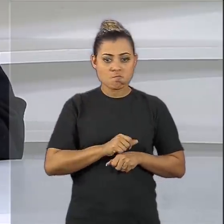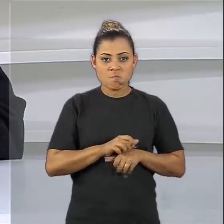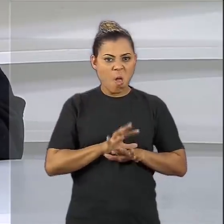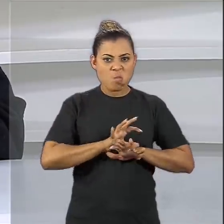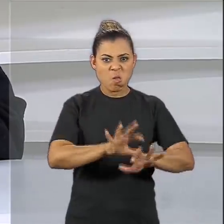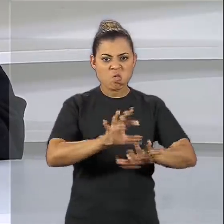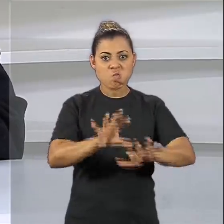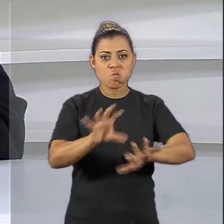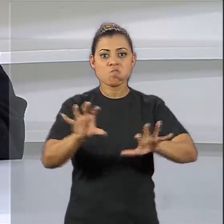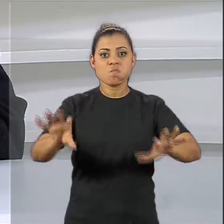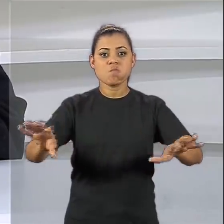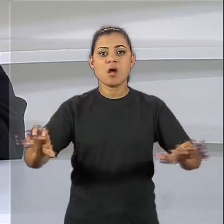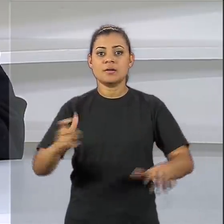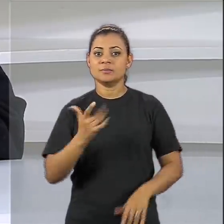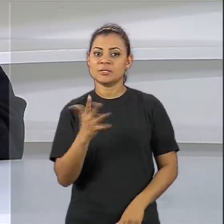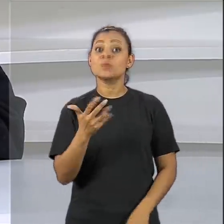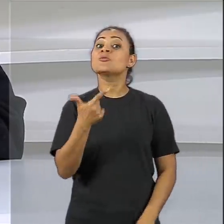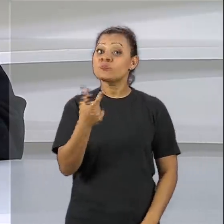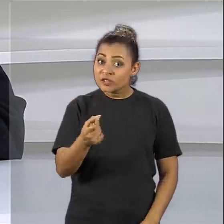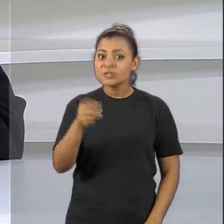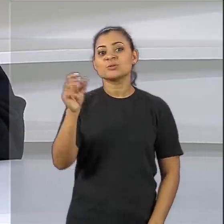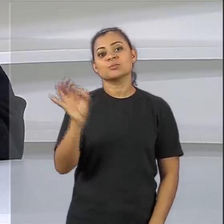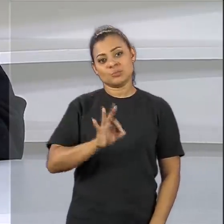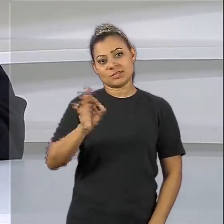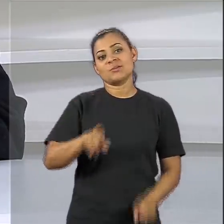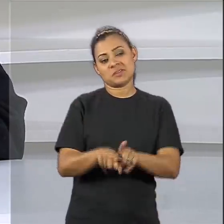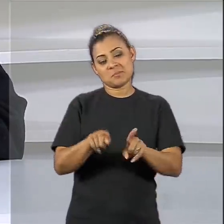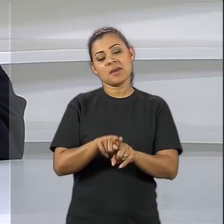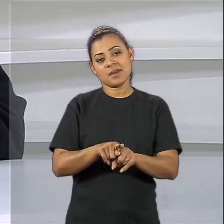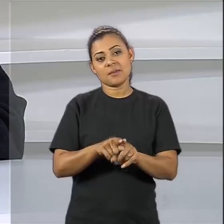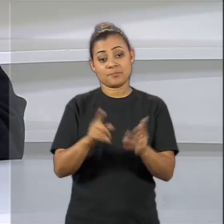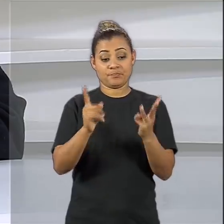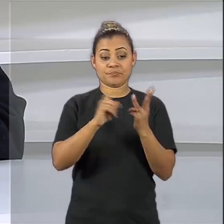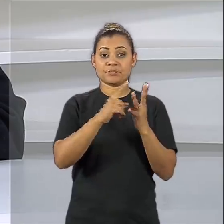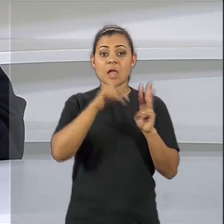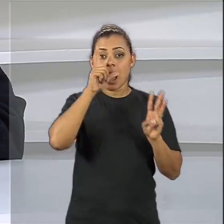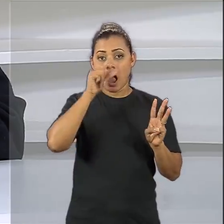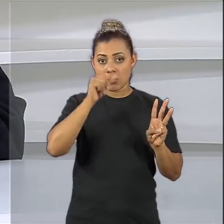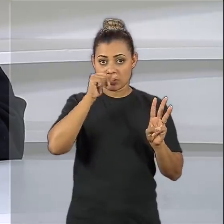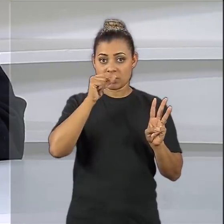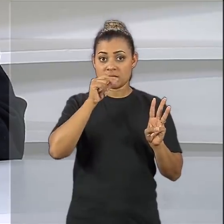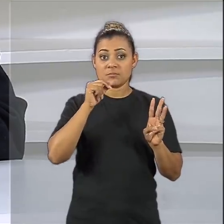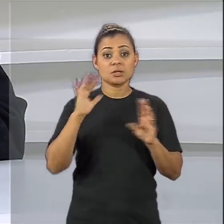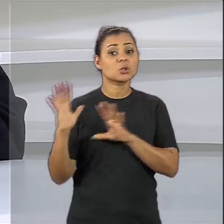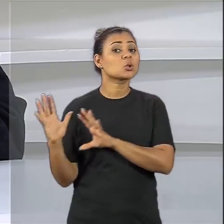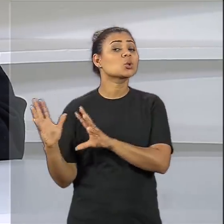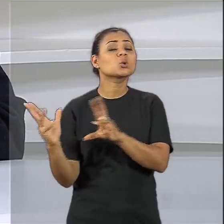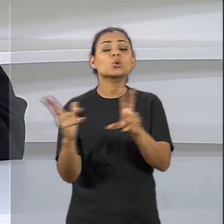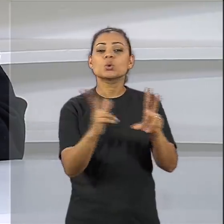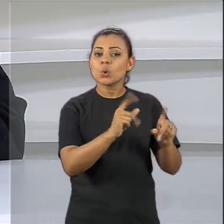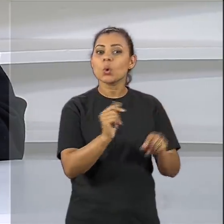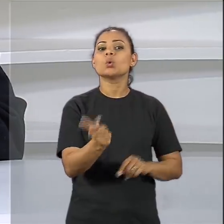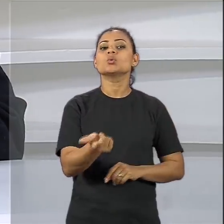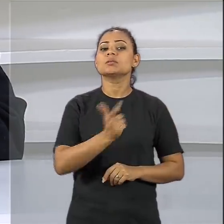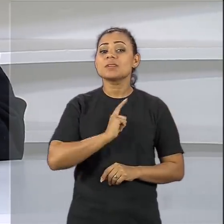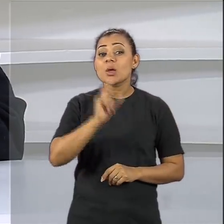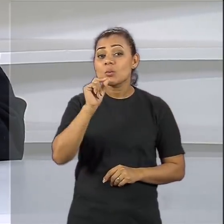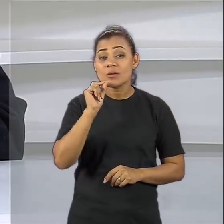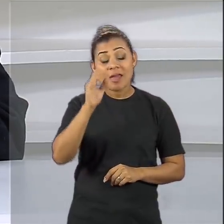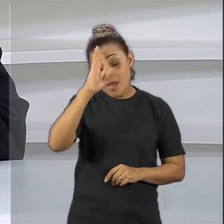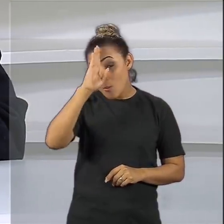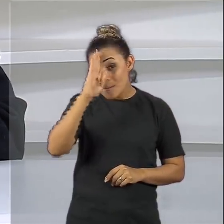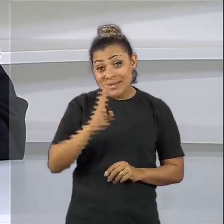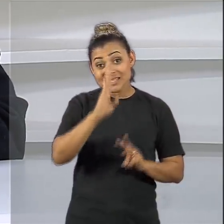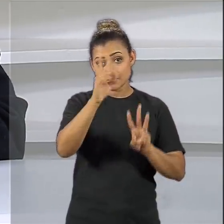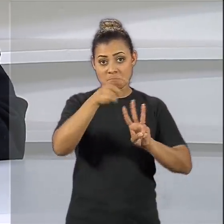ali na faixa dos 20%. E você tem o Geraldo Alckmin, que é de todos o que tem, primeiro, o